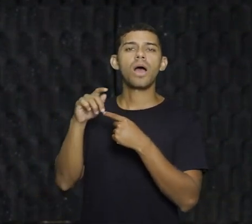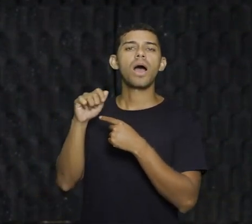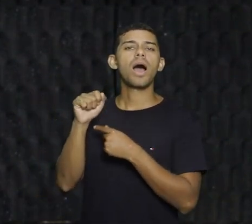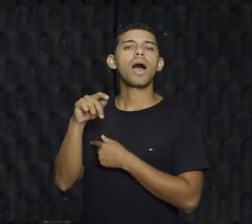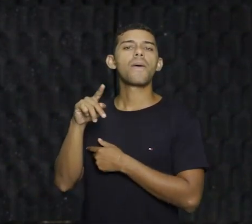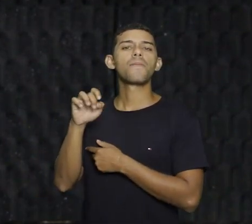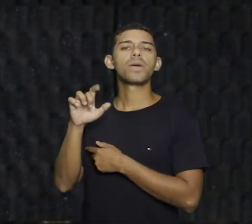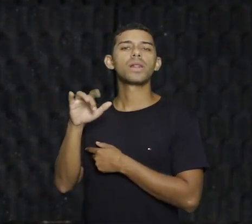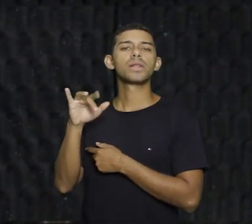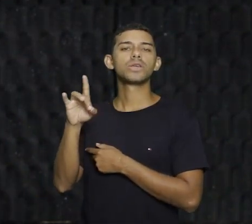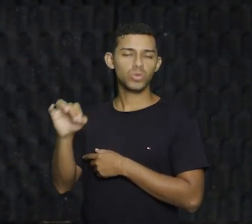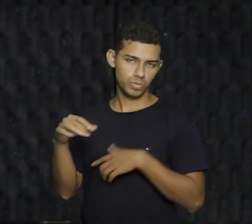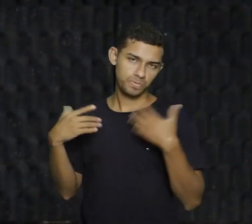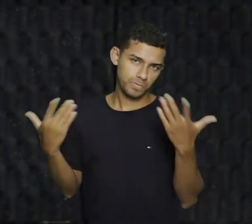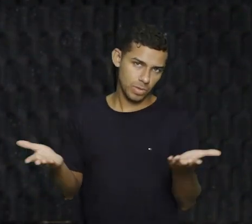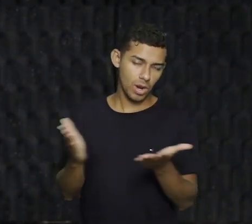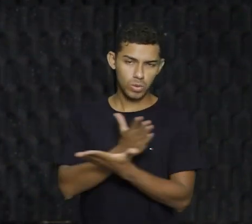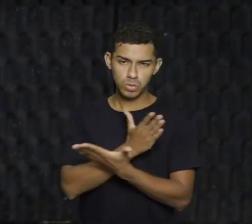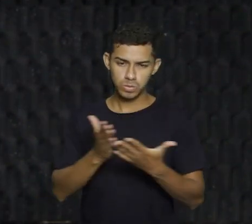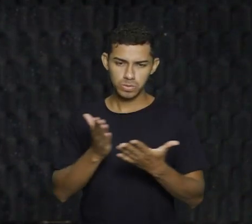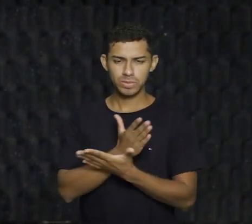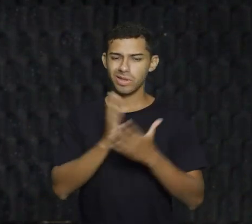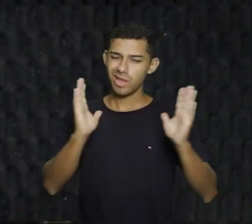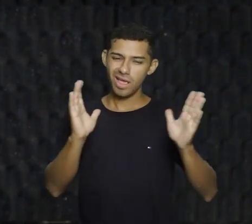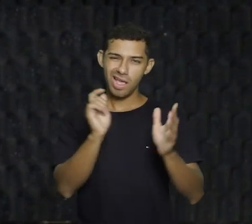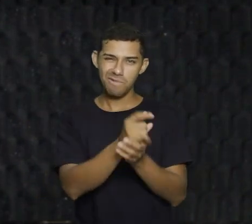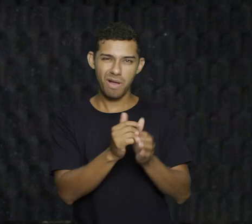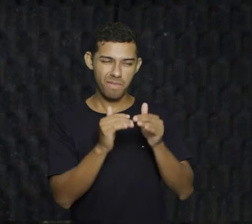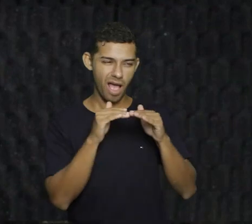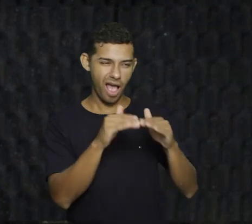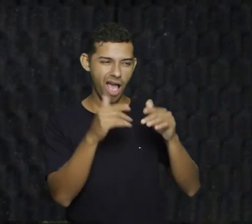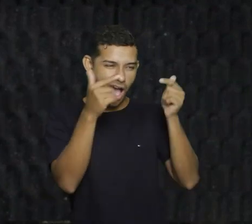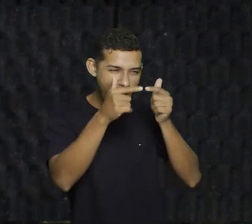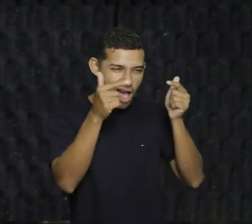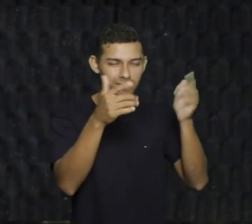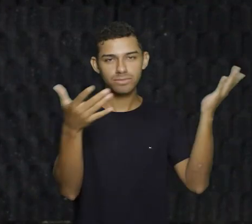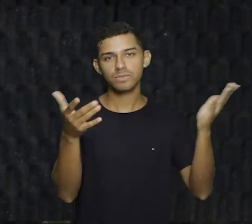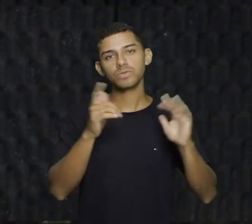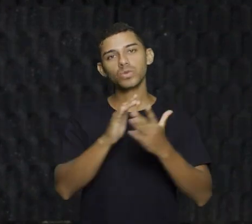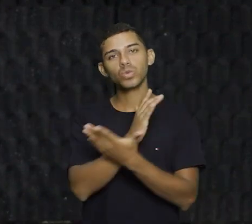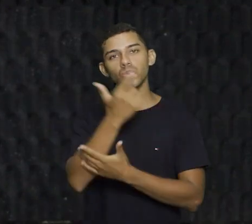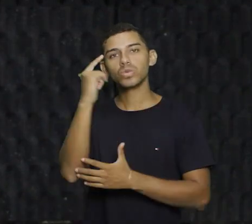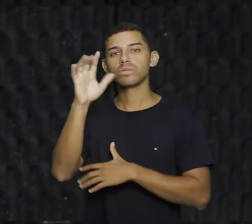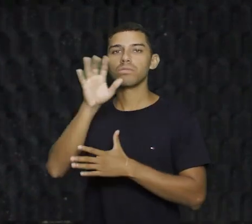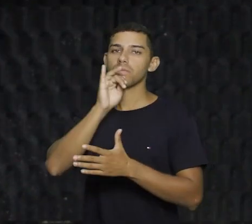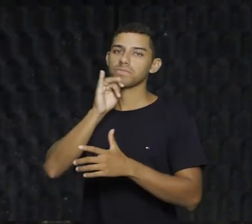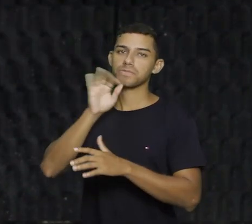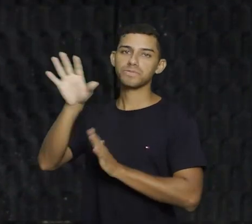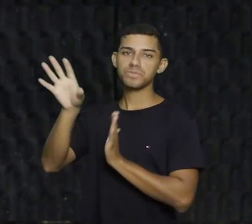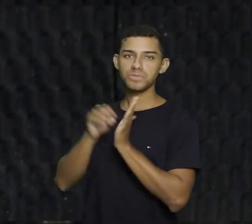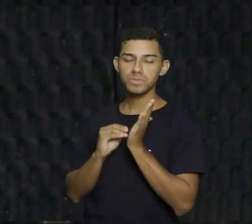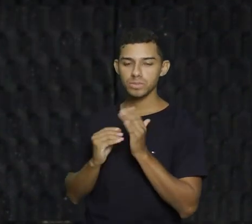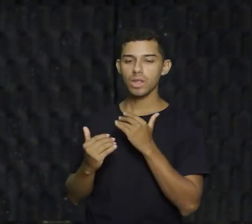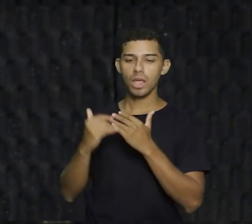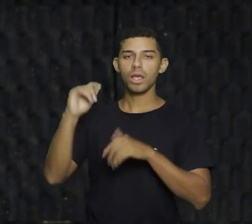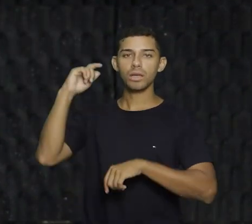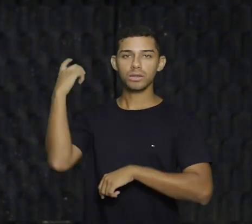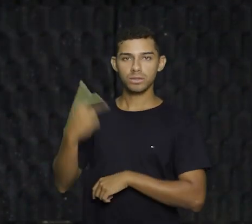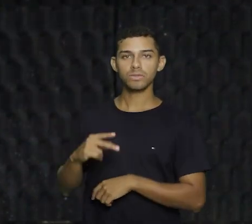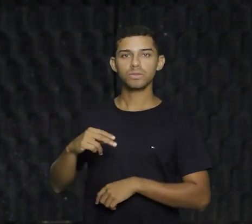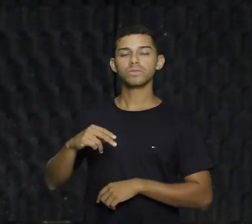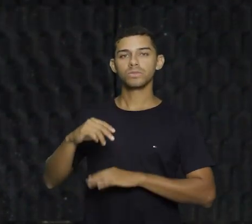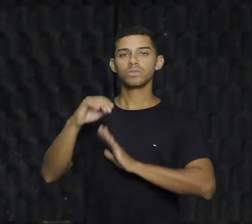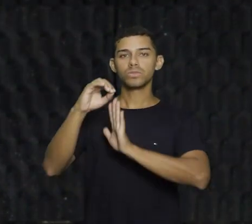têm. Alguns apelidos são pejorativos, quer dizer, a maioria no caso, né? Outros, eles acabam virando a marca registrada da